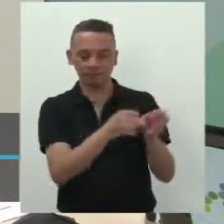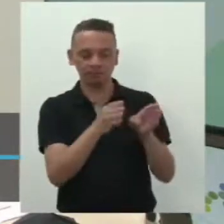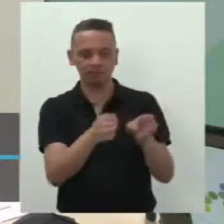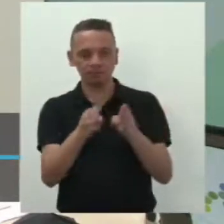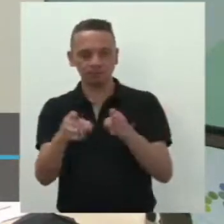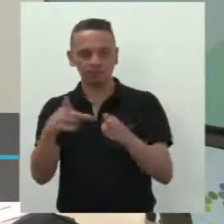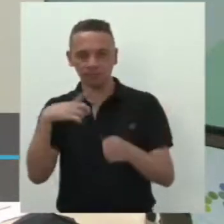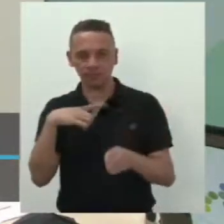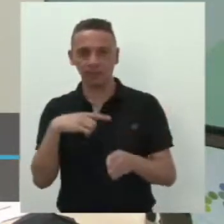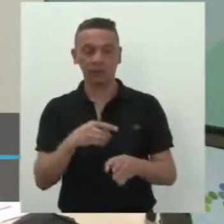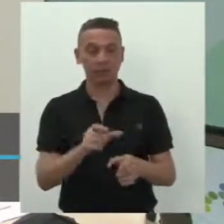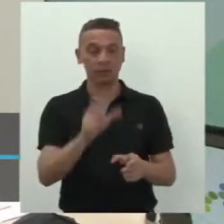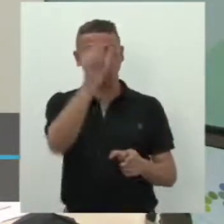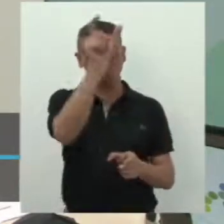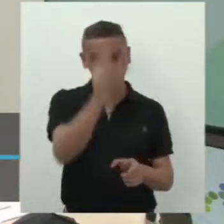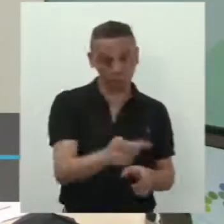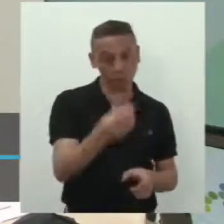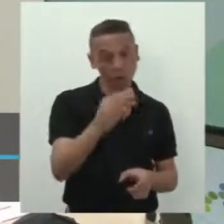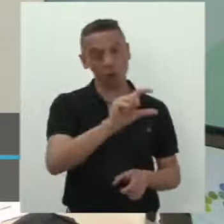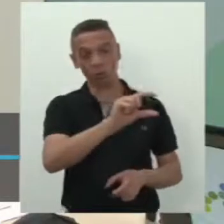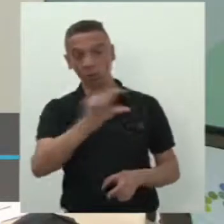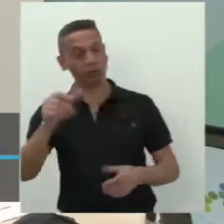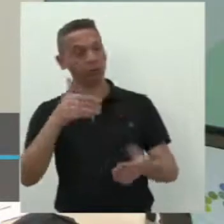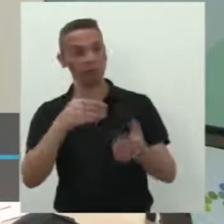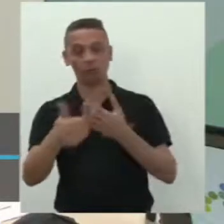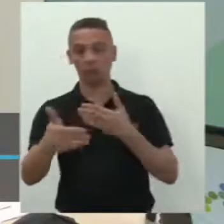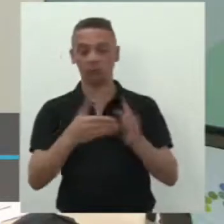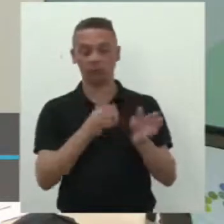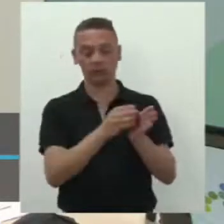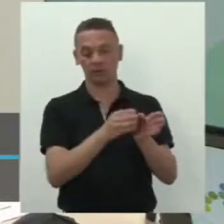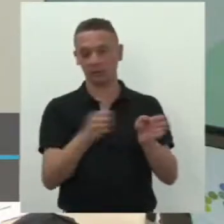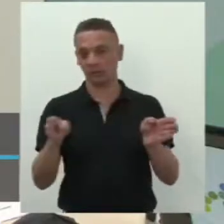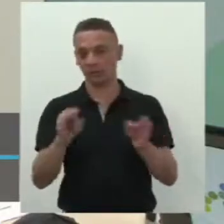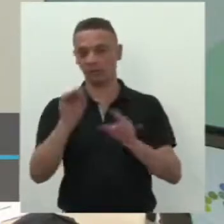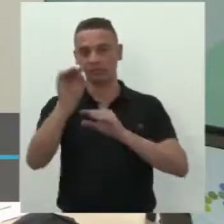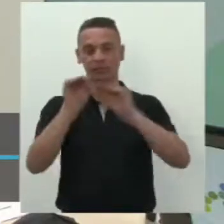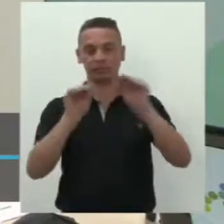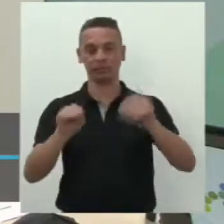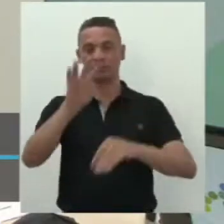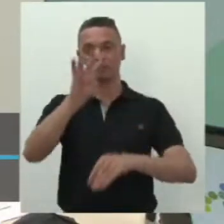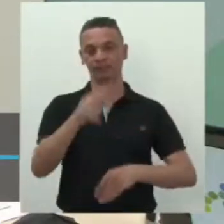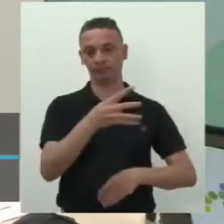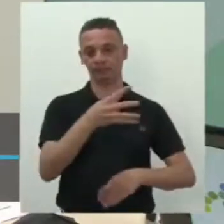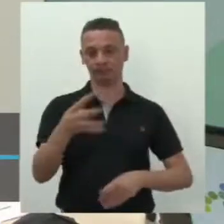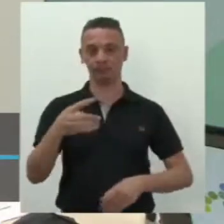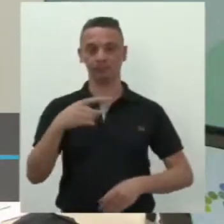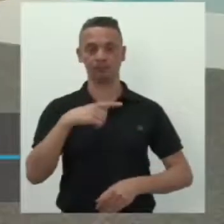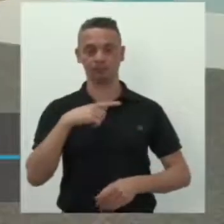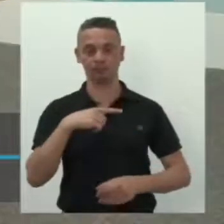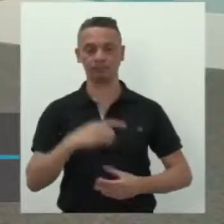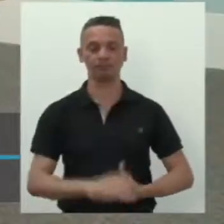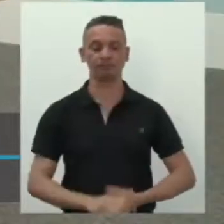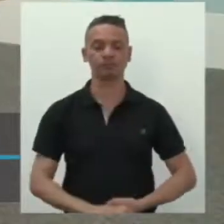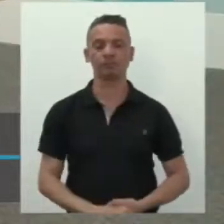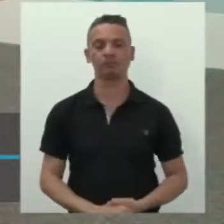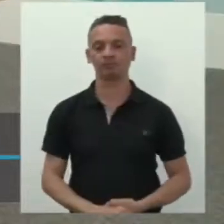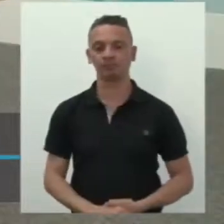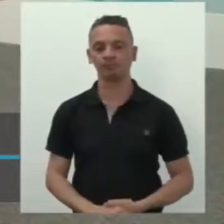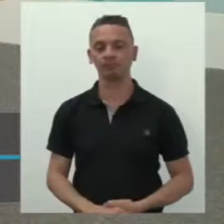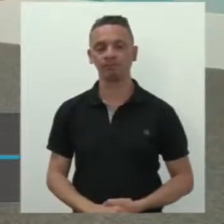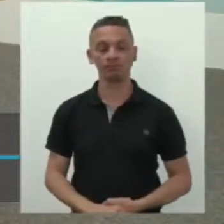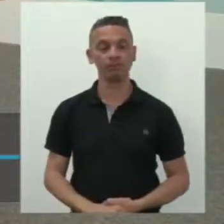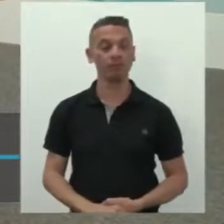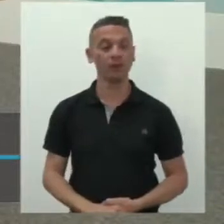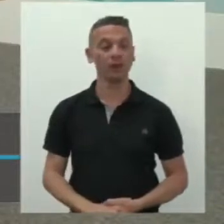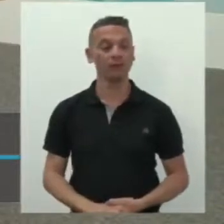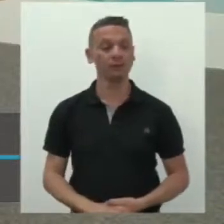Seja na vertical, seja na horizontal, ele vai completar esses padrões que você está colocando para ele, tá? Então, ele é muito útil quando